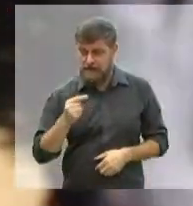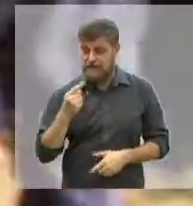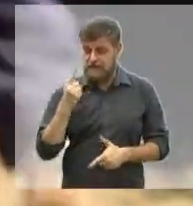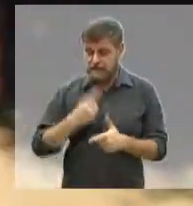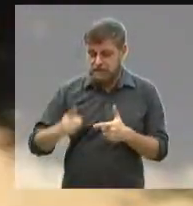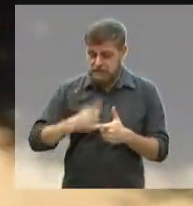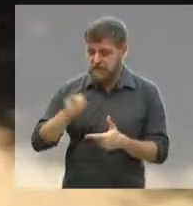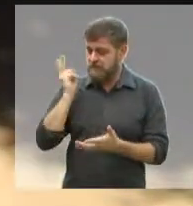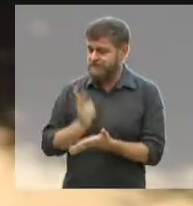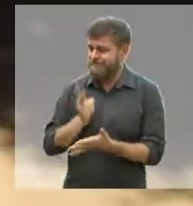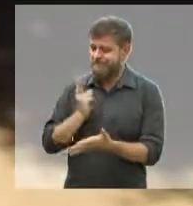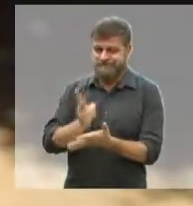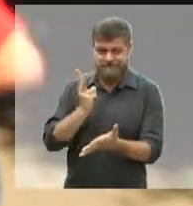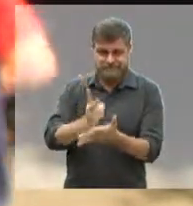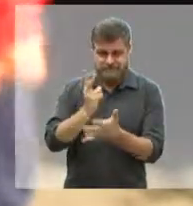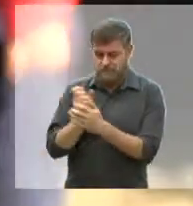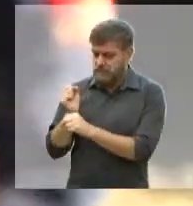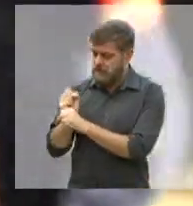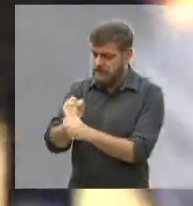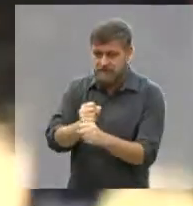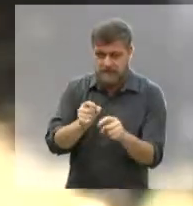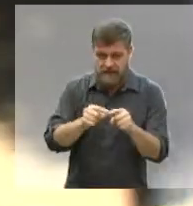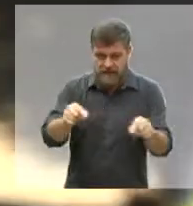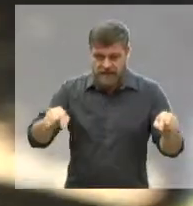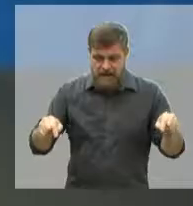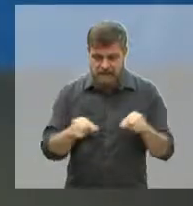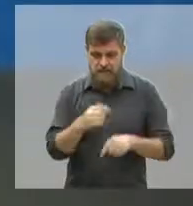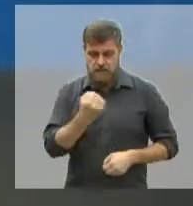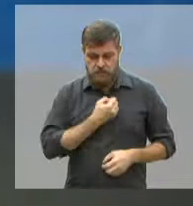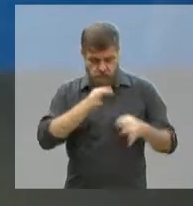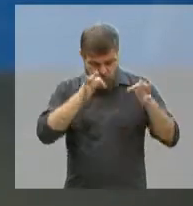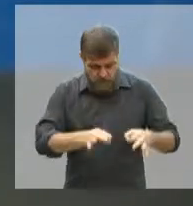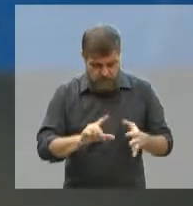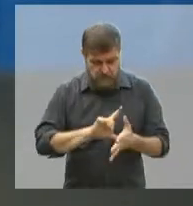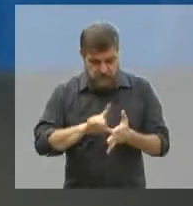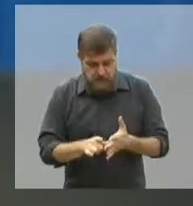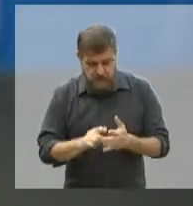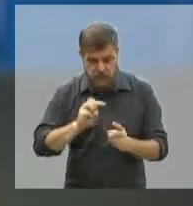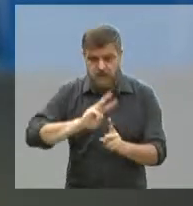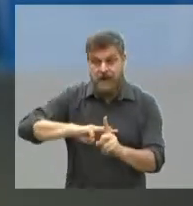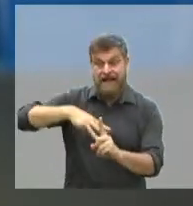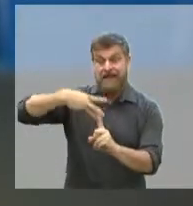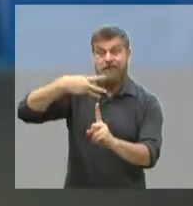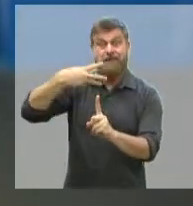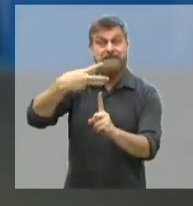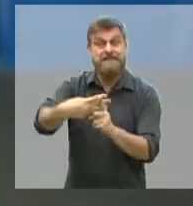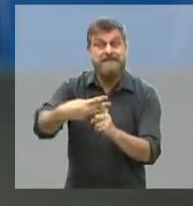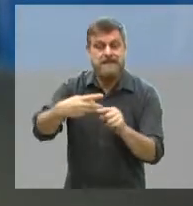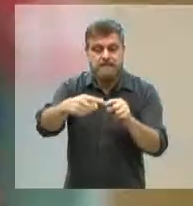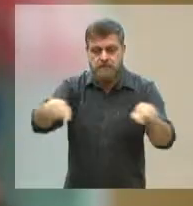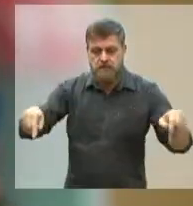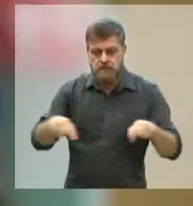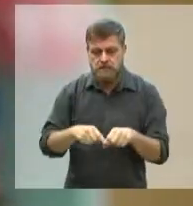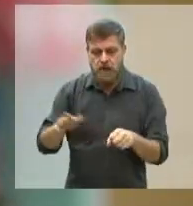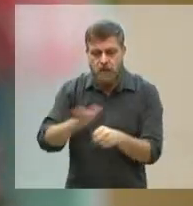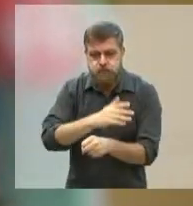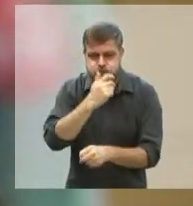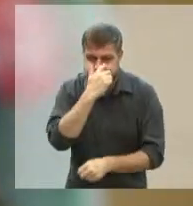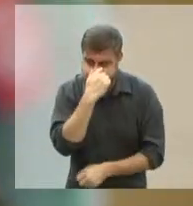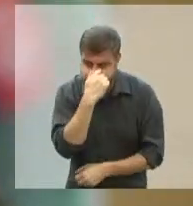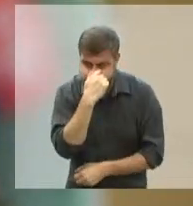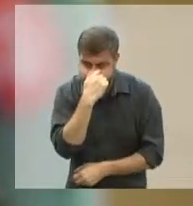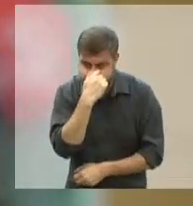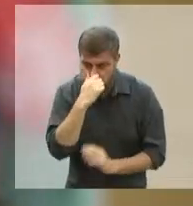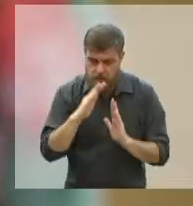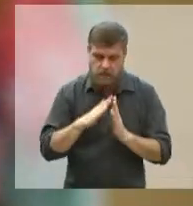se perpetuando, né? A cada ano as salas começam com um número adequado e terminam com 2, 3 vezes o número de crianças que deveriam ter